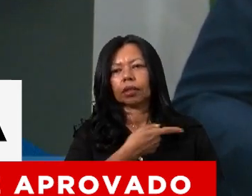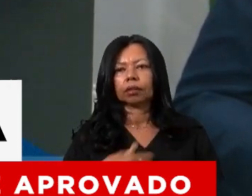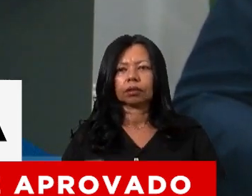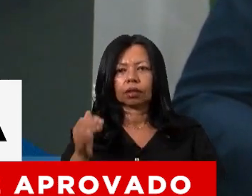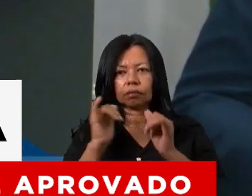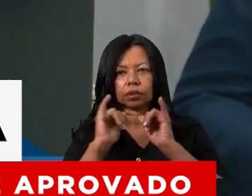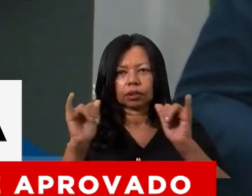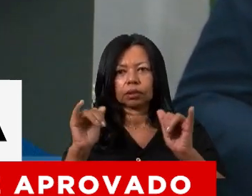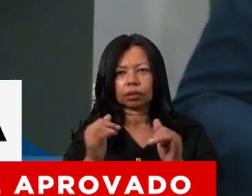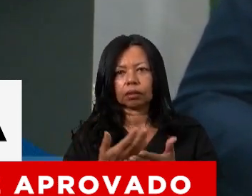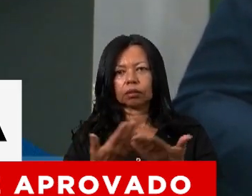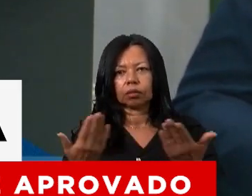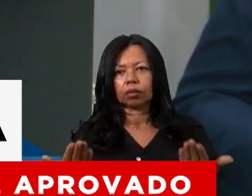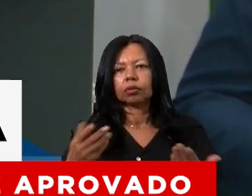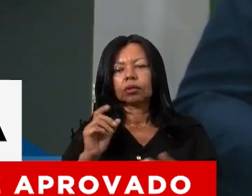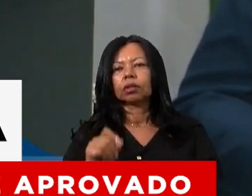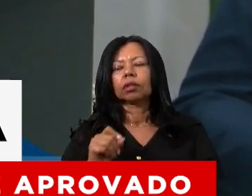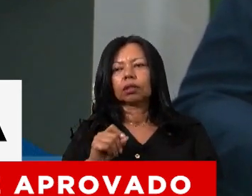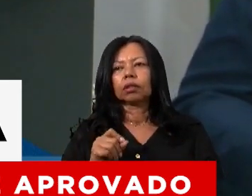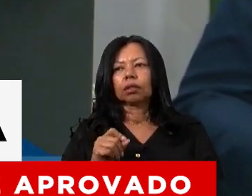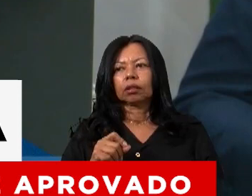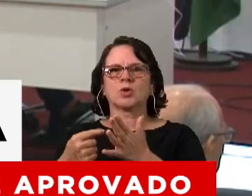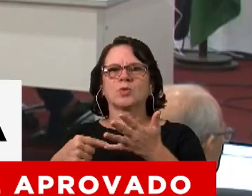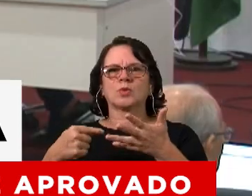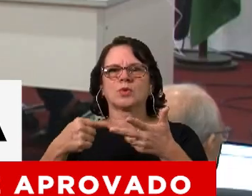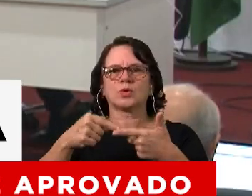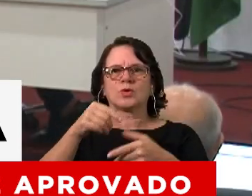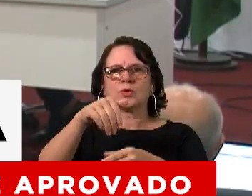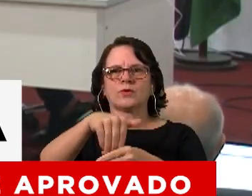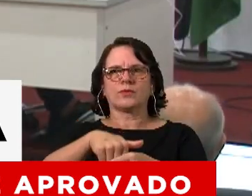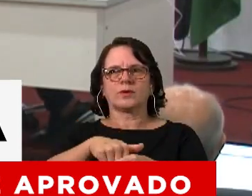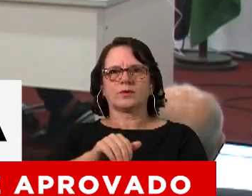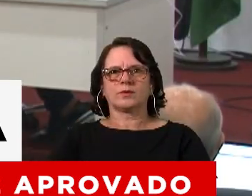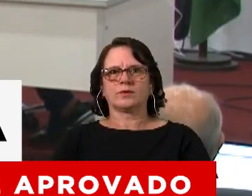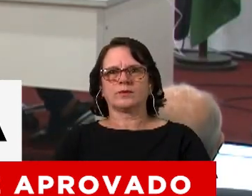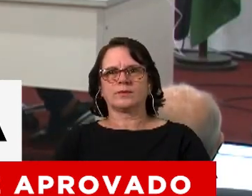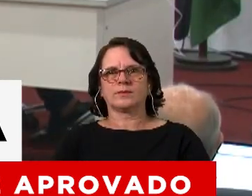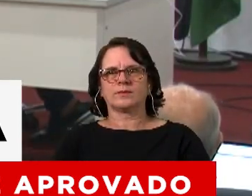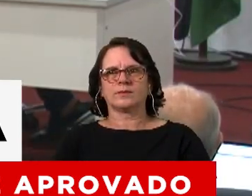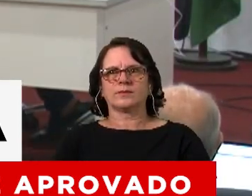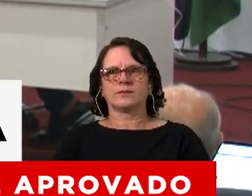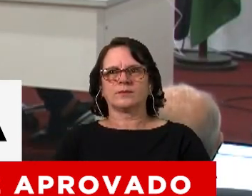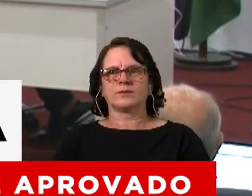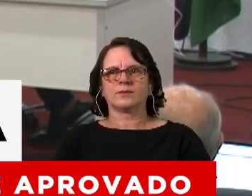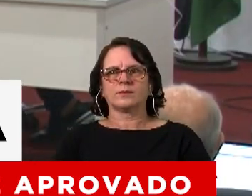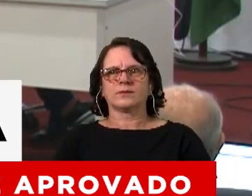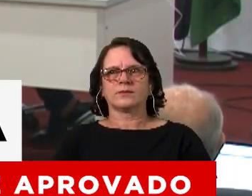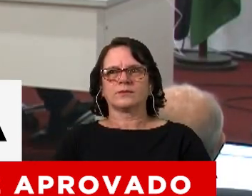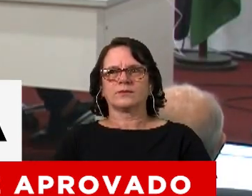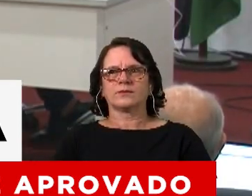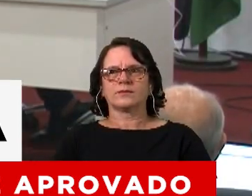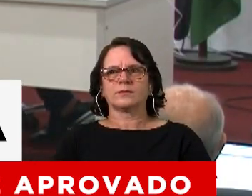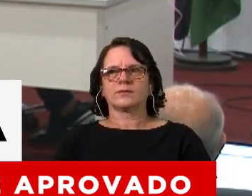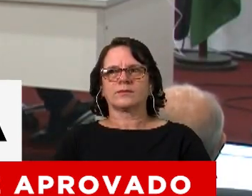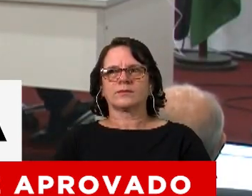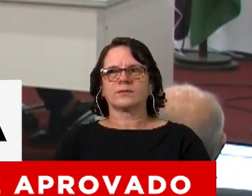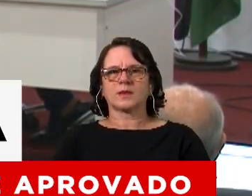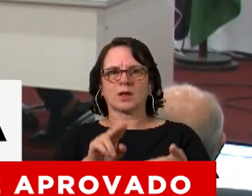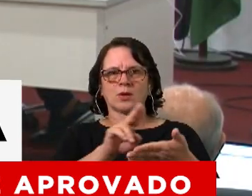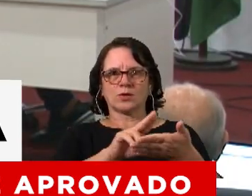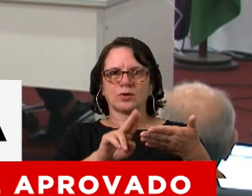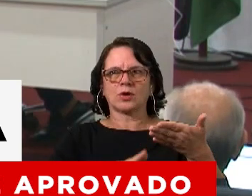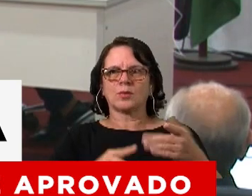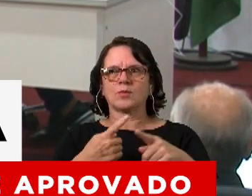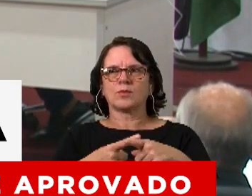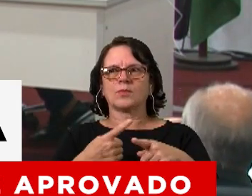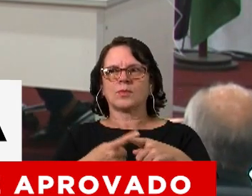logradouro público. Porém, por unanimidade, todos os vereadores no plenário rejeitaram o veto do executivo,